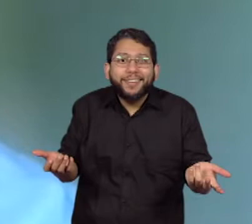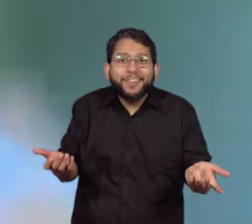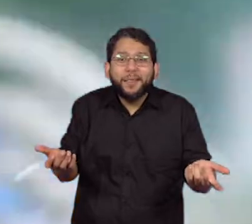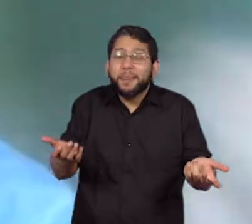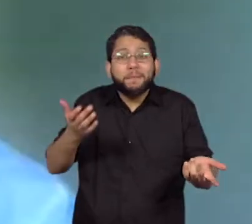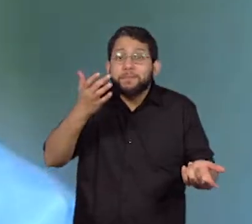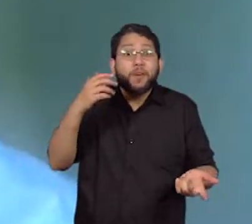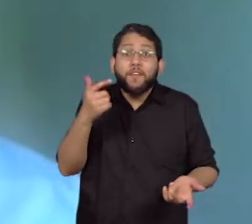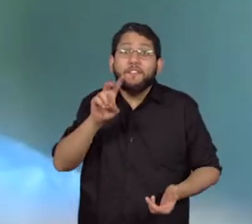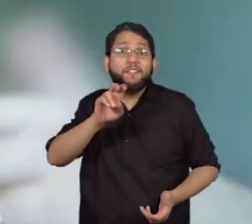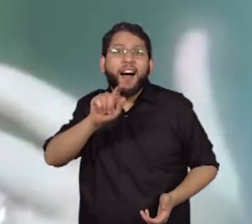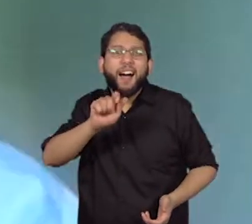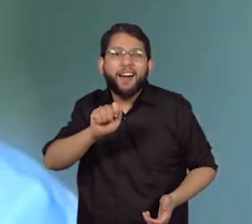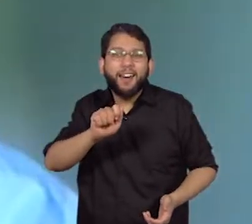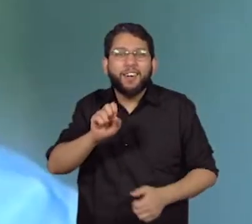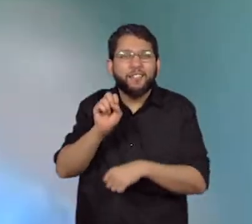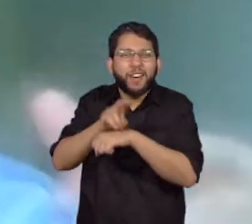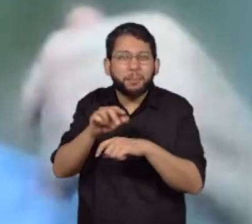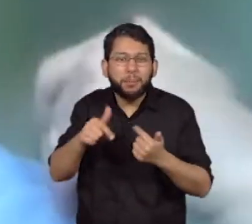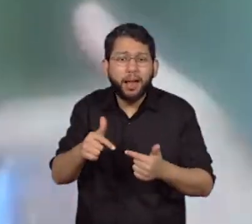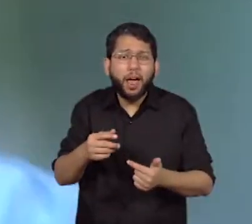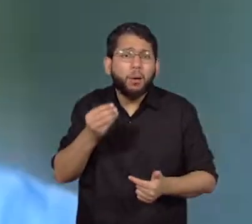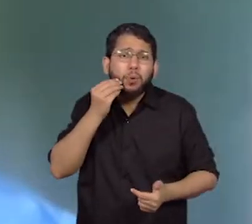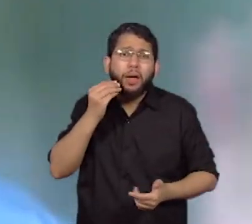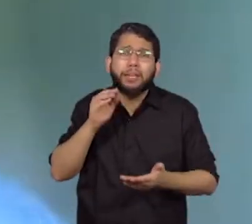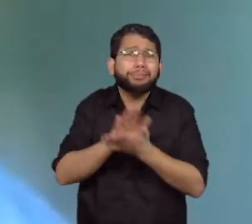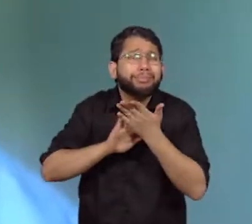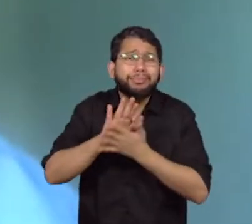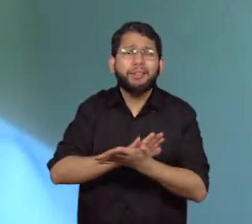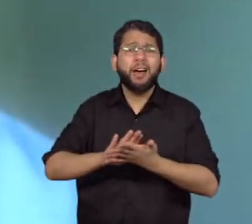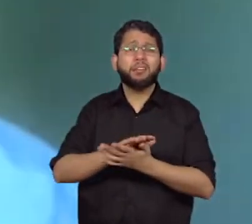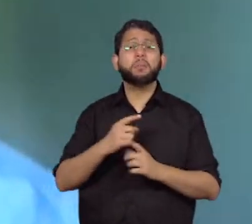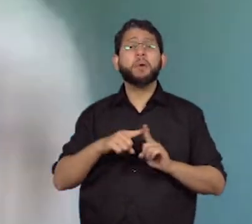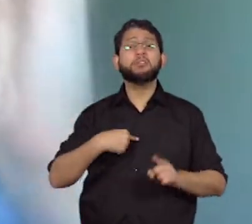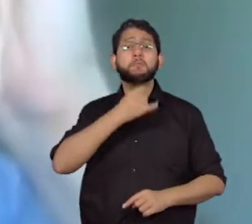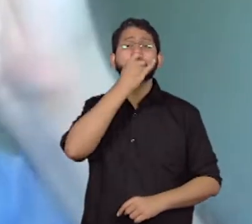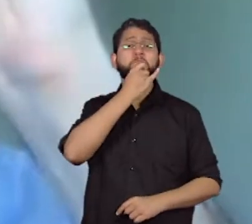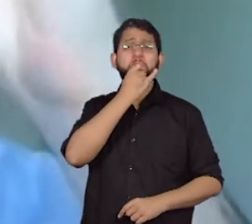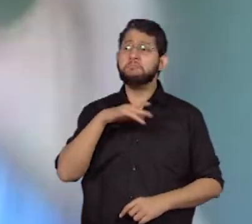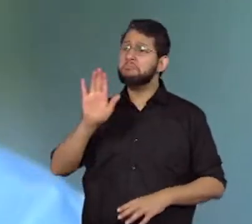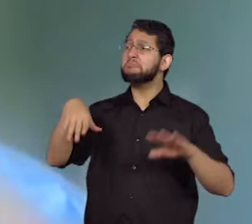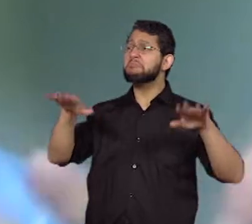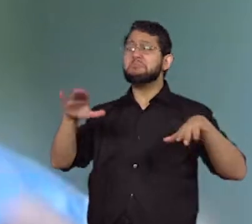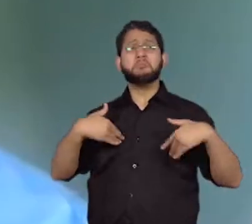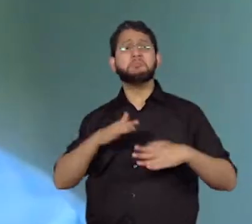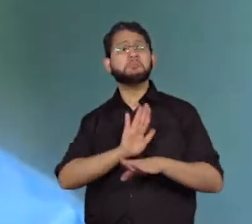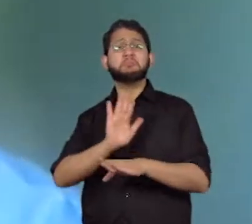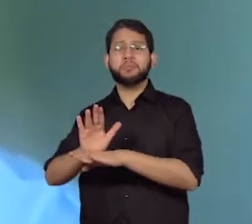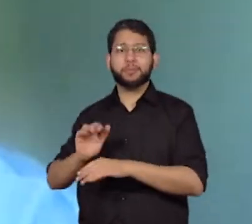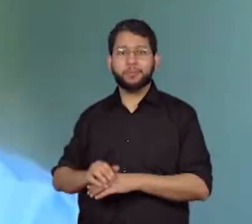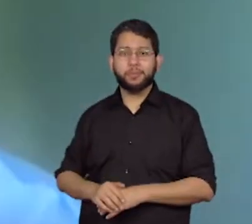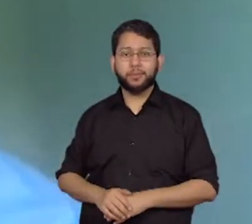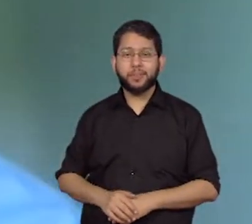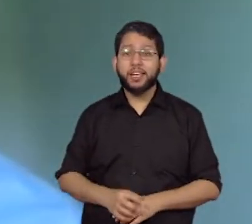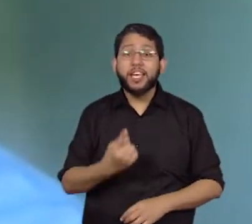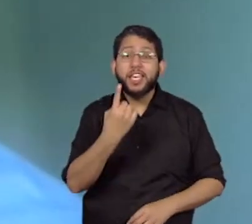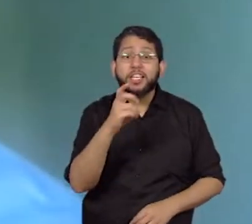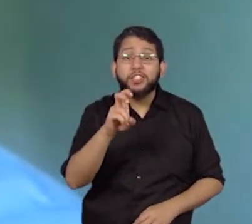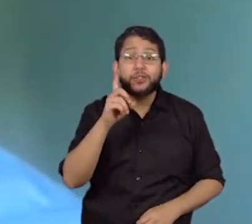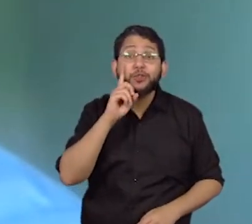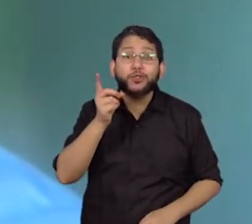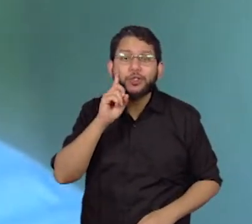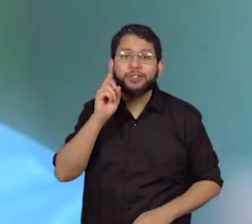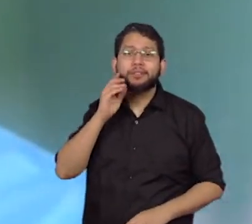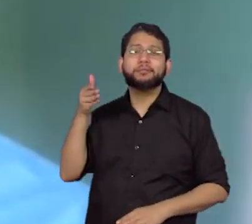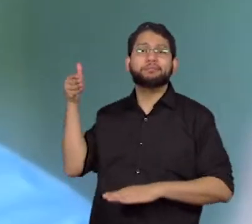Assim, não tinha vaga, não tinha oportunidade, tinha nada. Falei, mas eu vou atender esse telefone aí, gente. E aí foi isso. Eu fiquei uns 15 dias